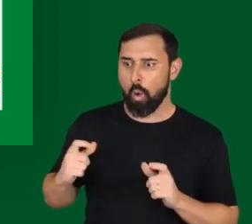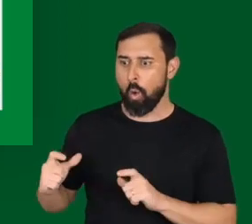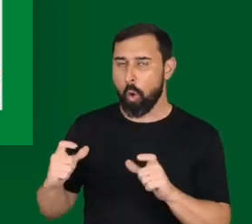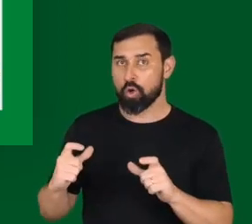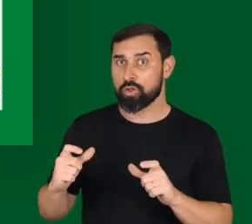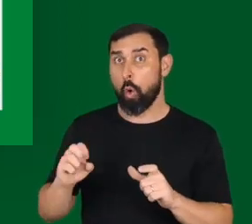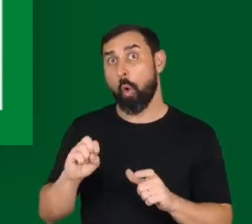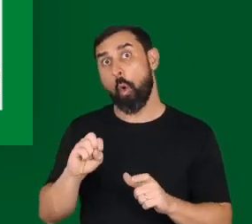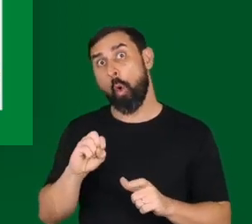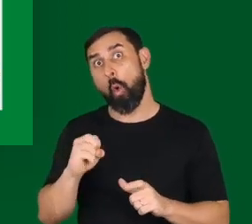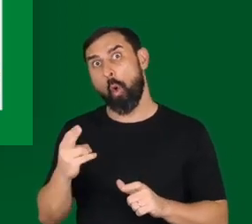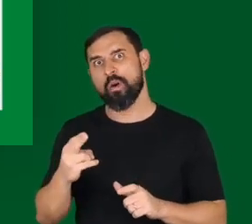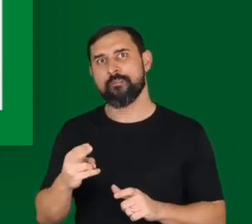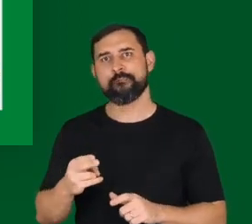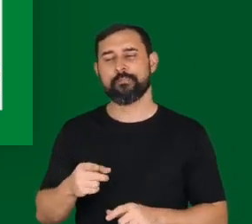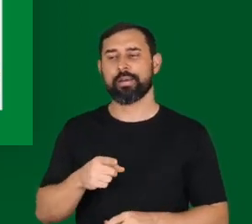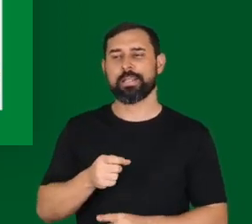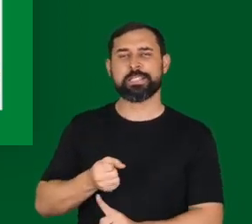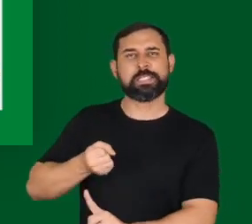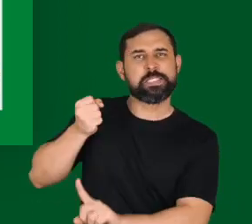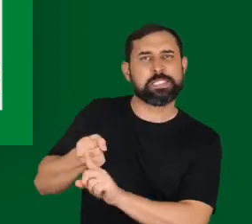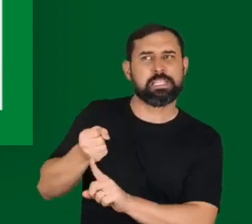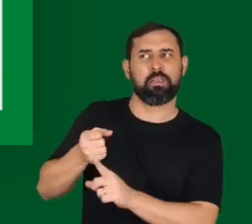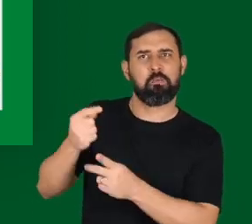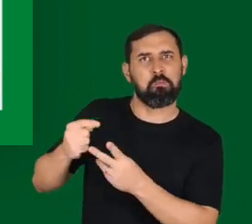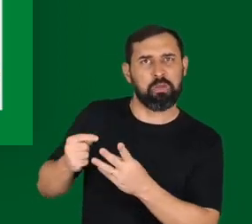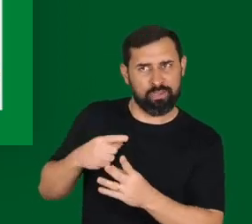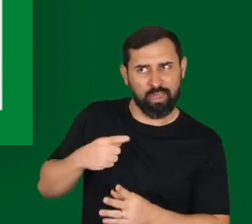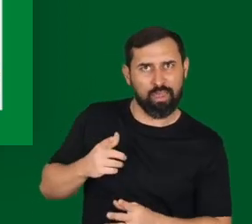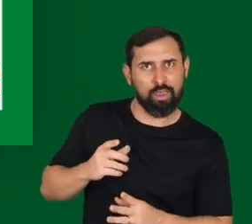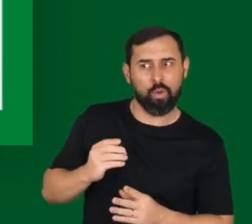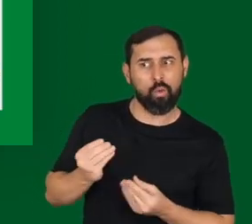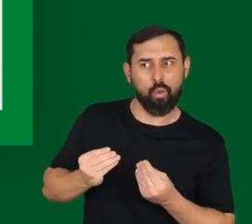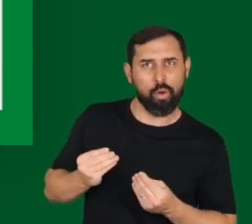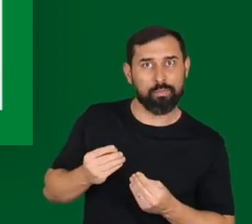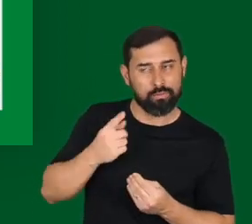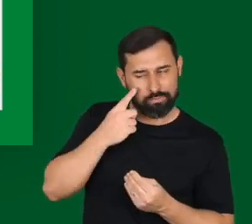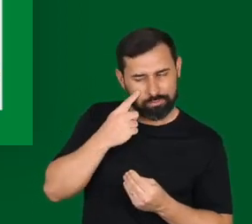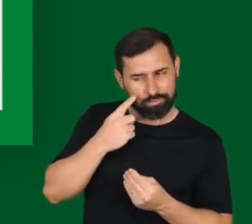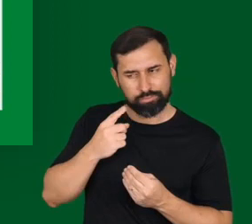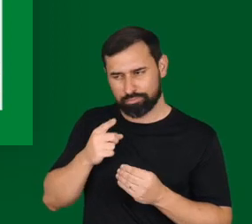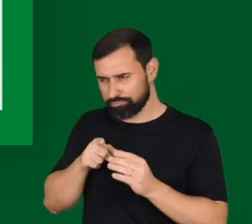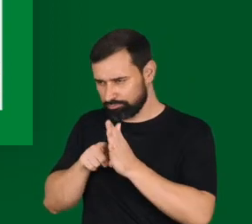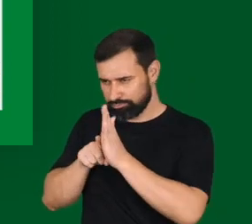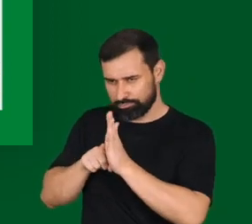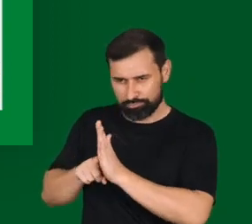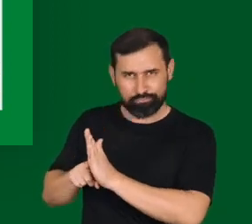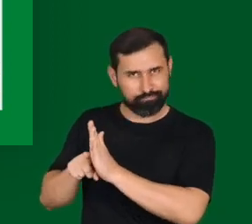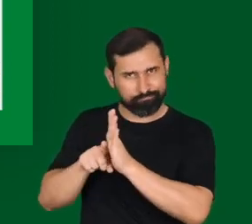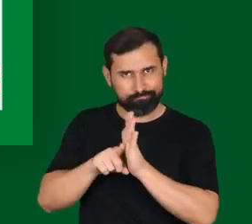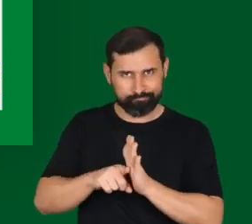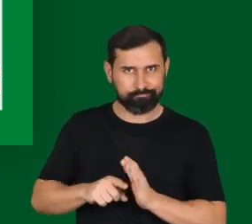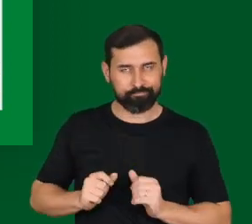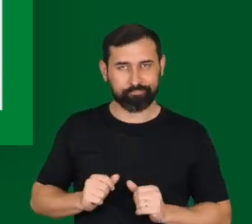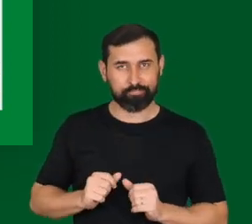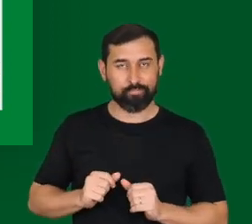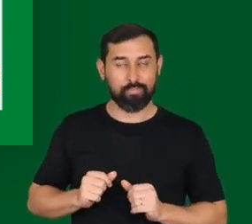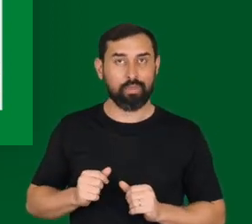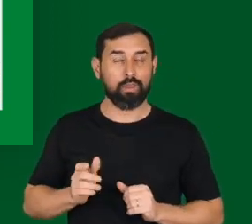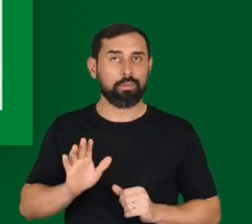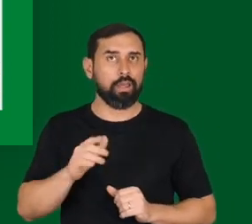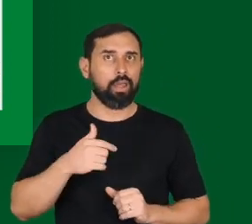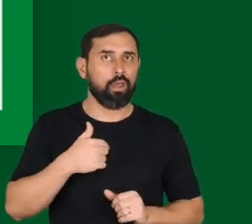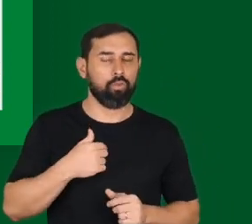observar sinais de maus tratos. Quando é que eu vou ter um alerta que essa criança que